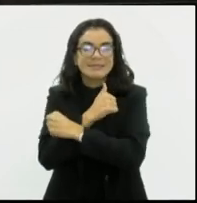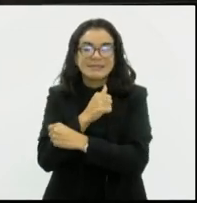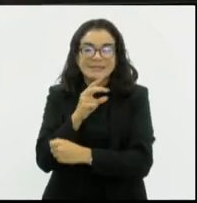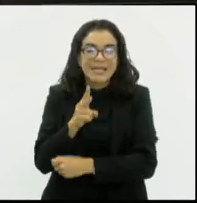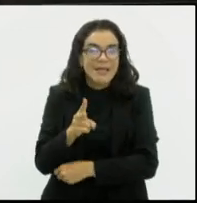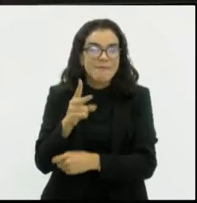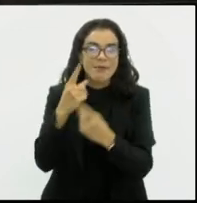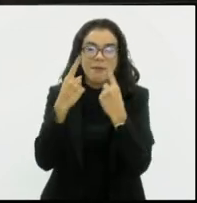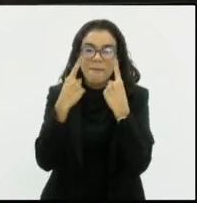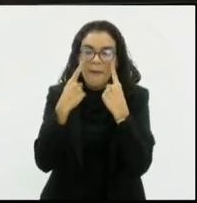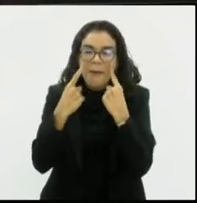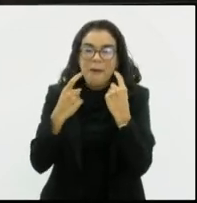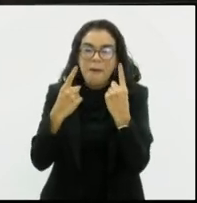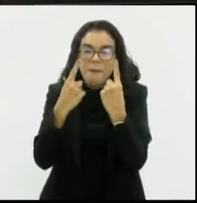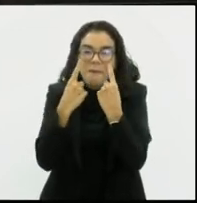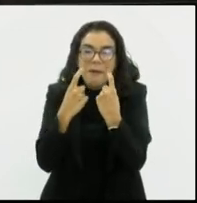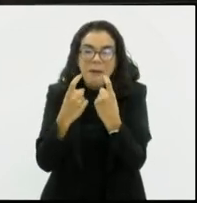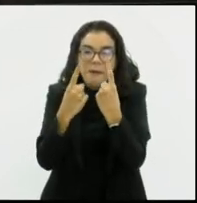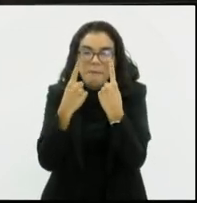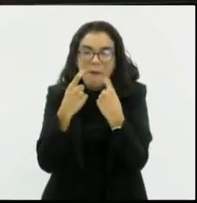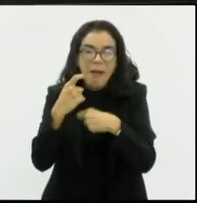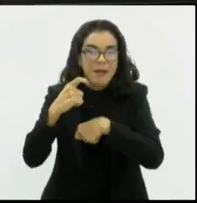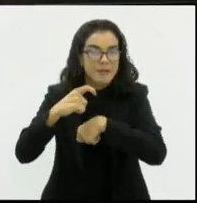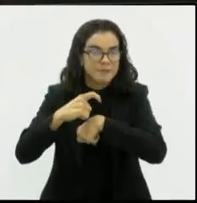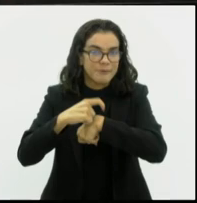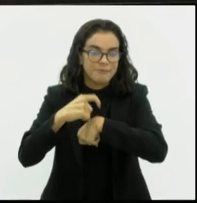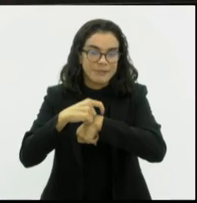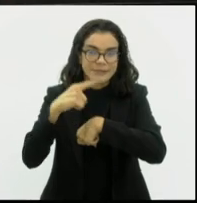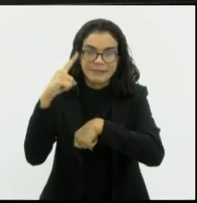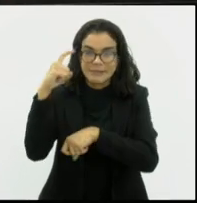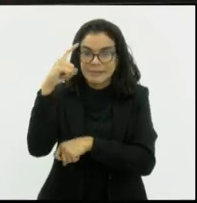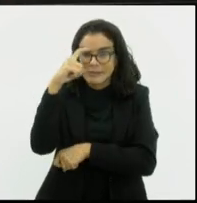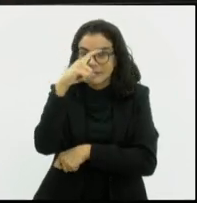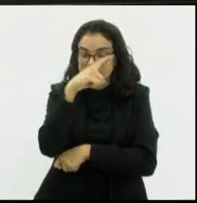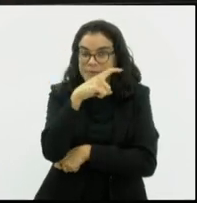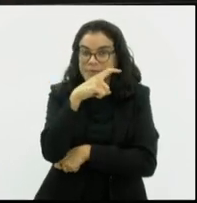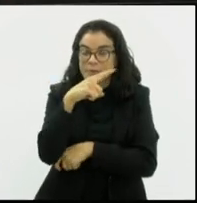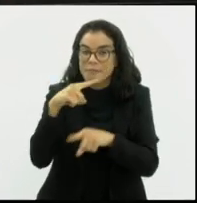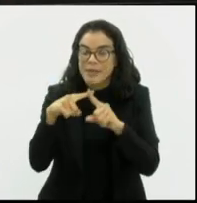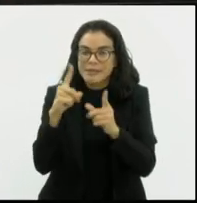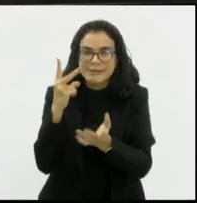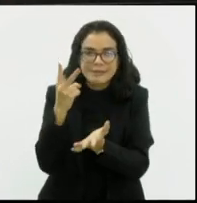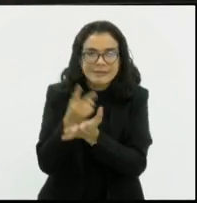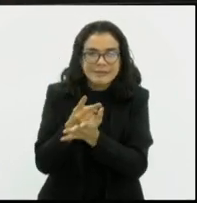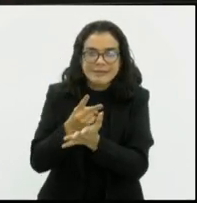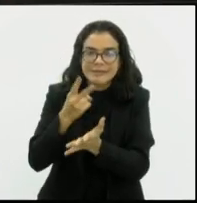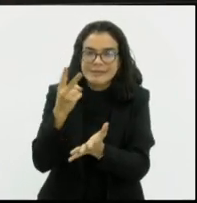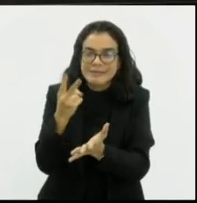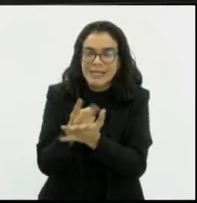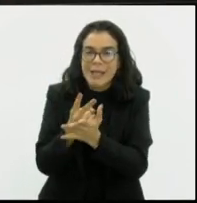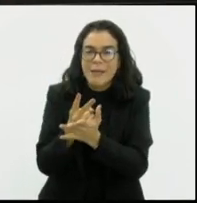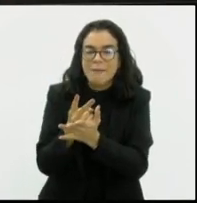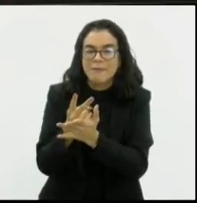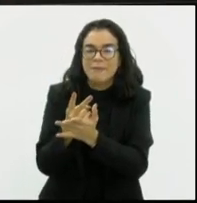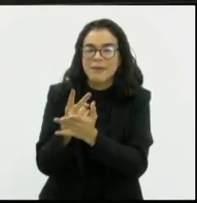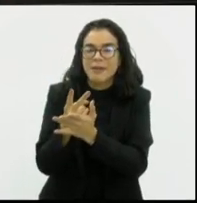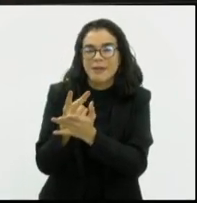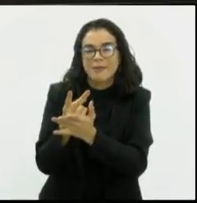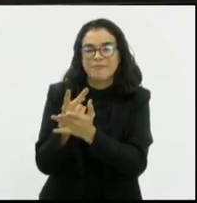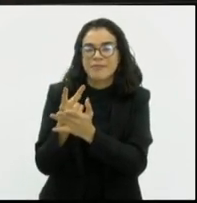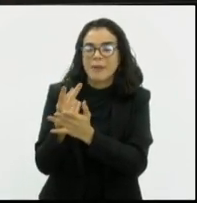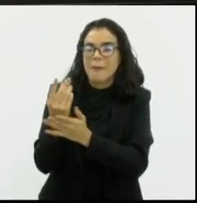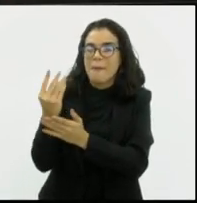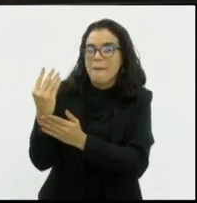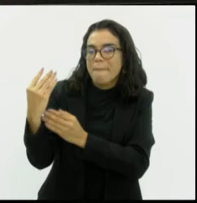lágrimas para os momentos difíceis, mas sempre, sempre, sempre com uma palavra... Não só para me